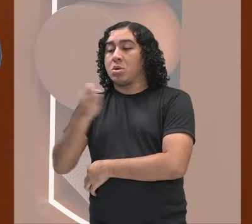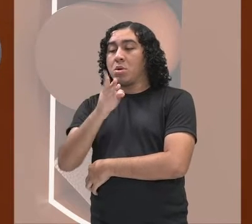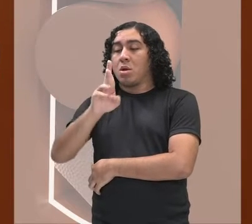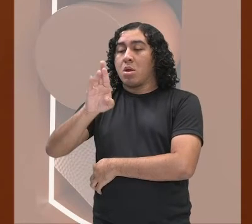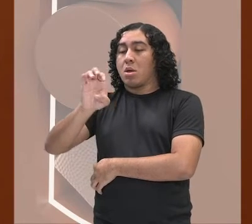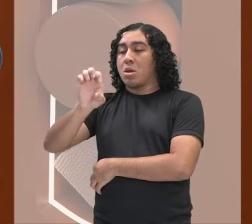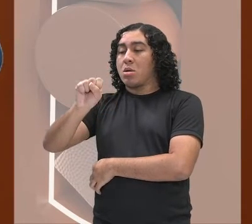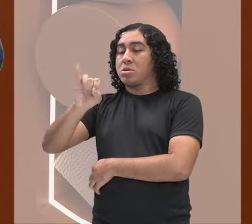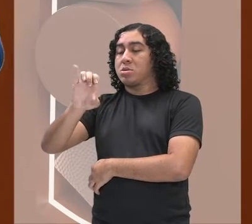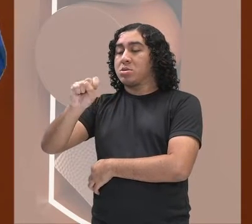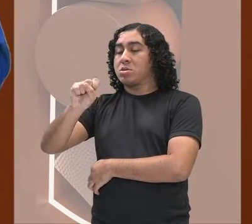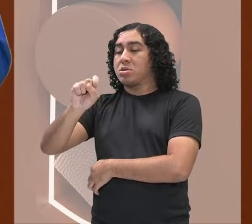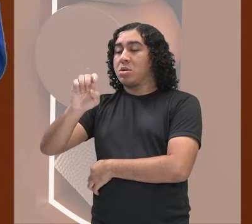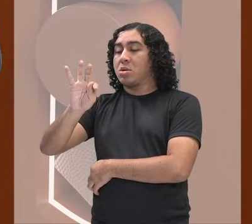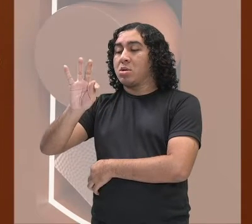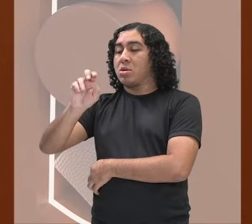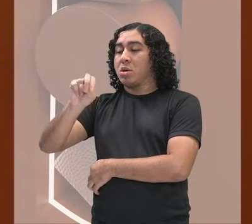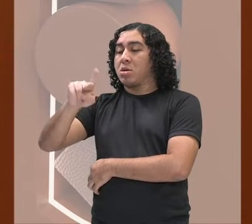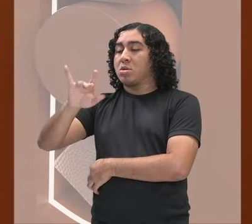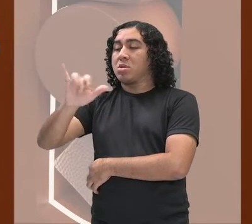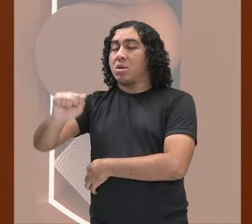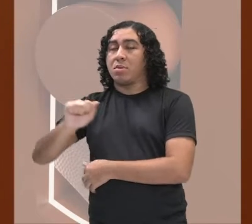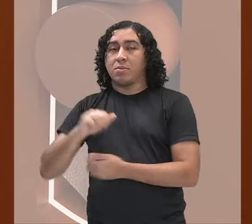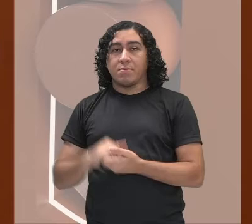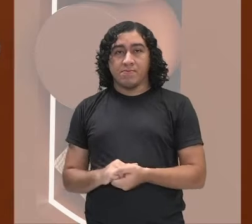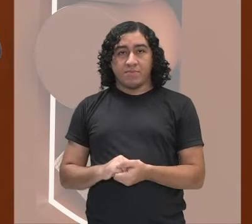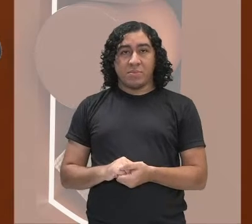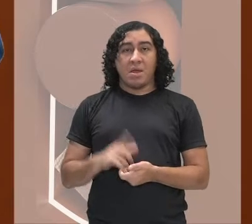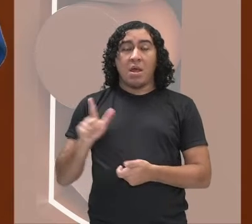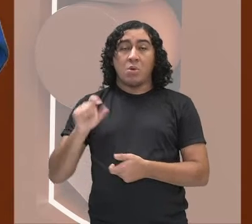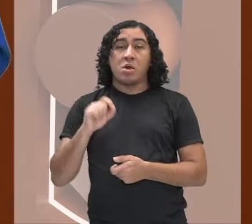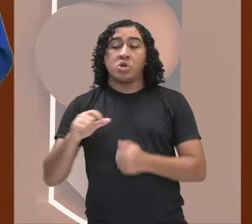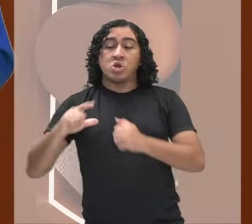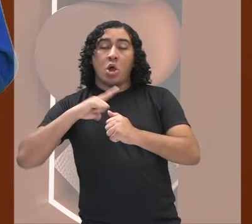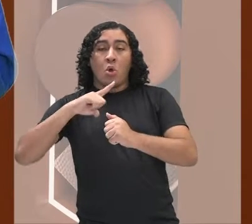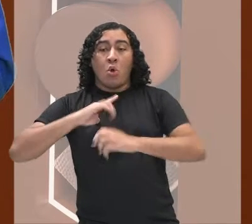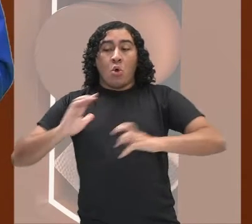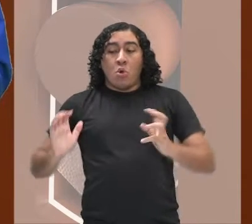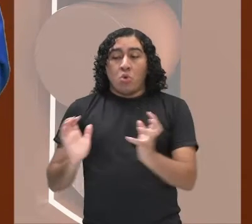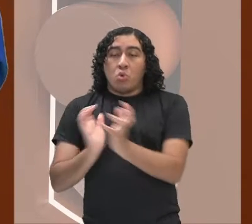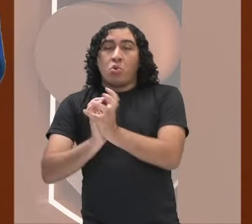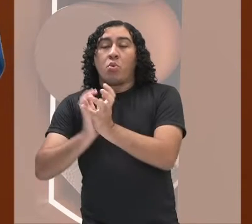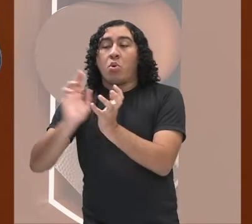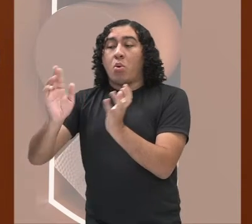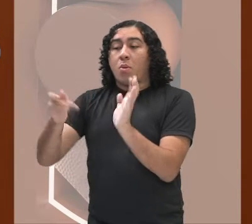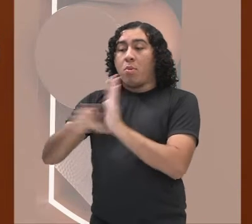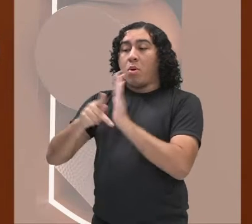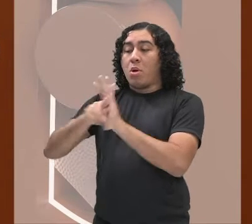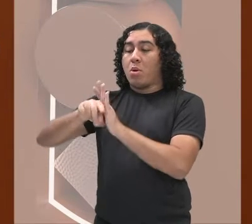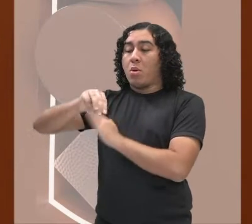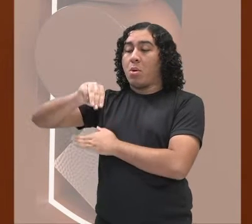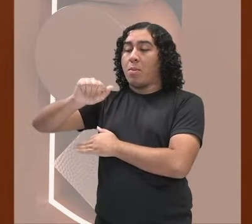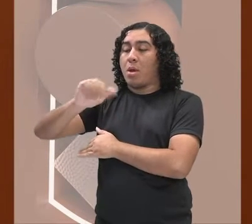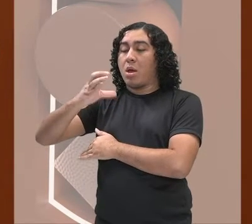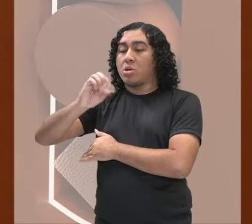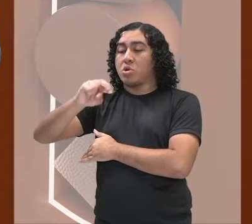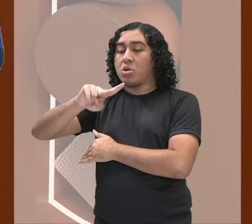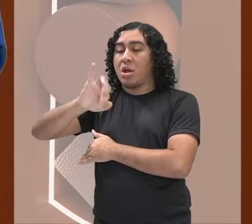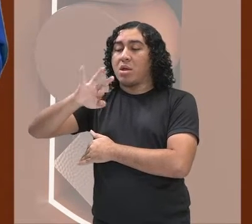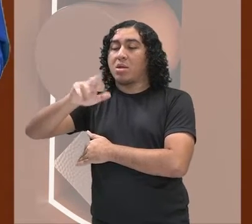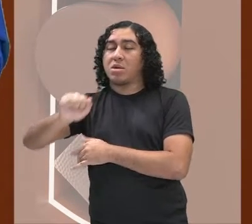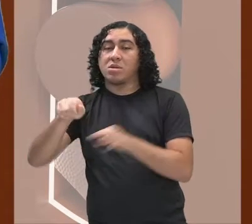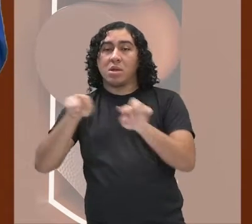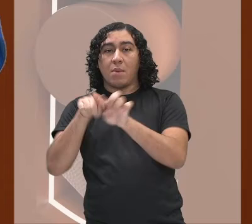Era um movimento encabeçado pela maçonaria, não é isso? Nós tínhamos aí a maçonaria, nós tínhamos